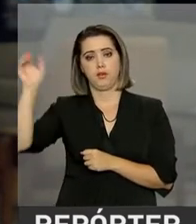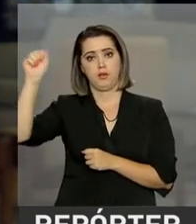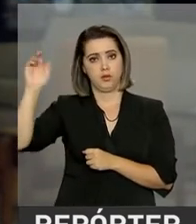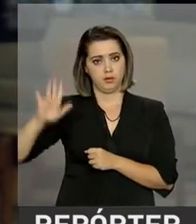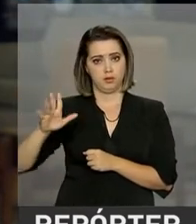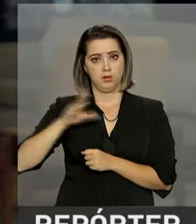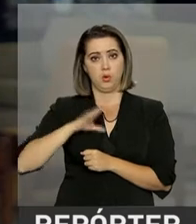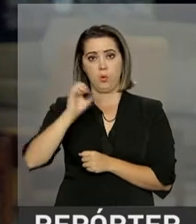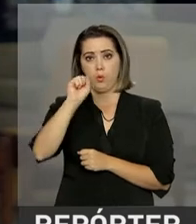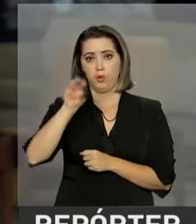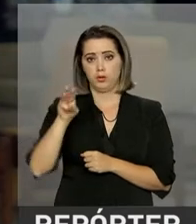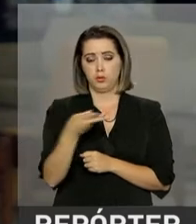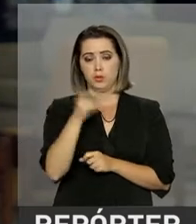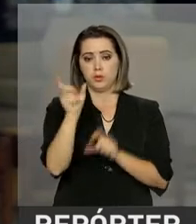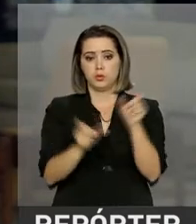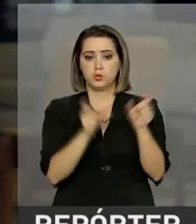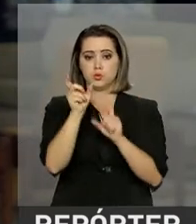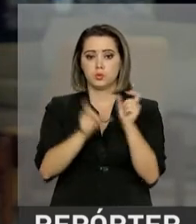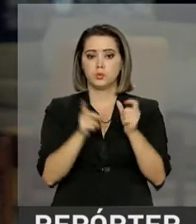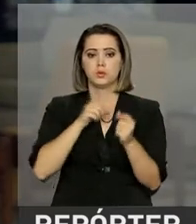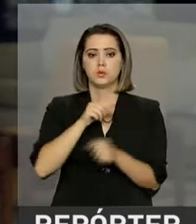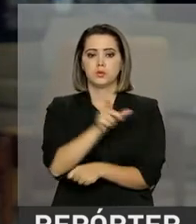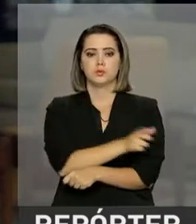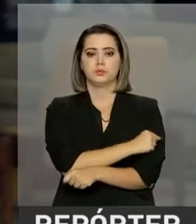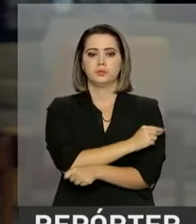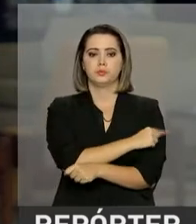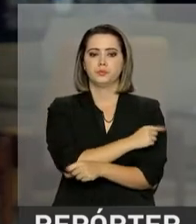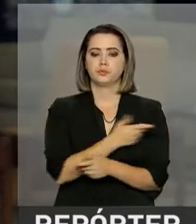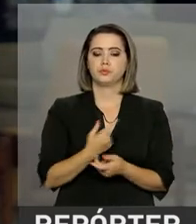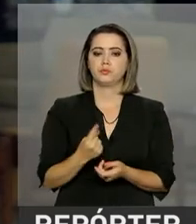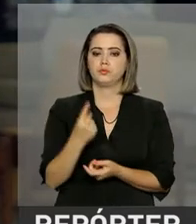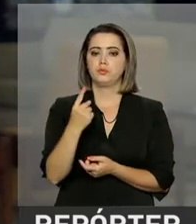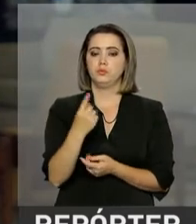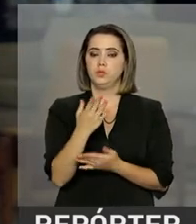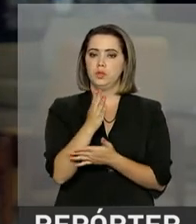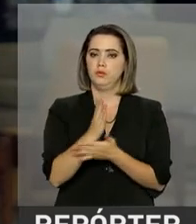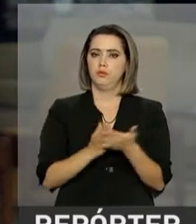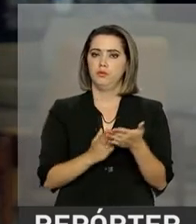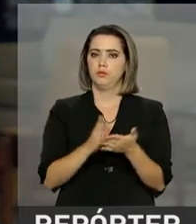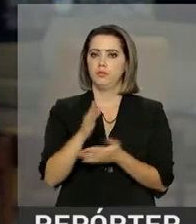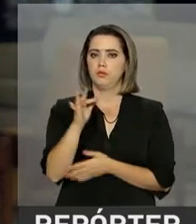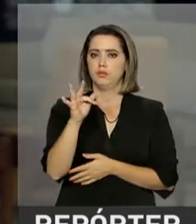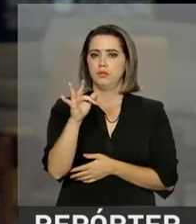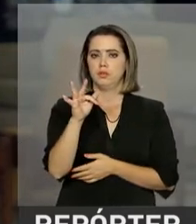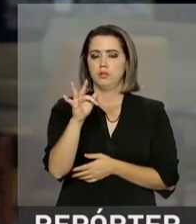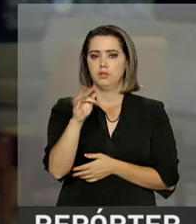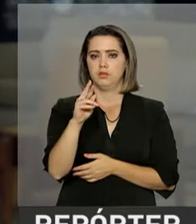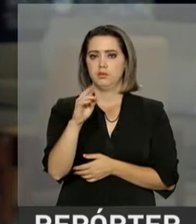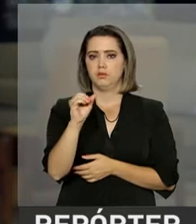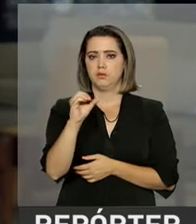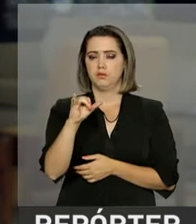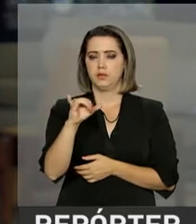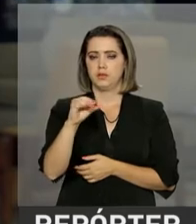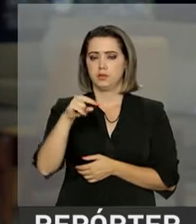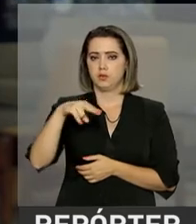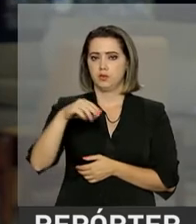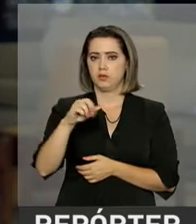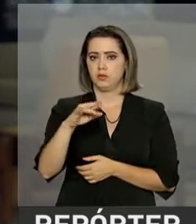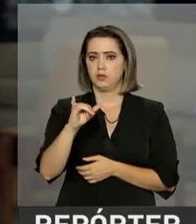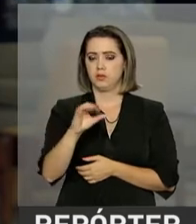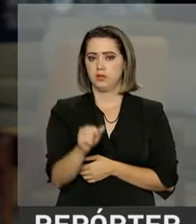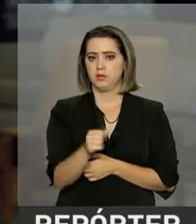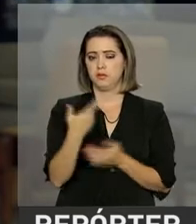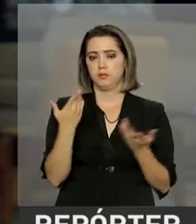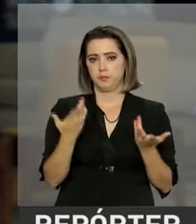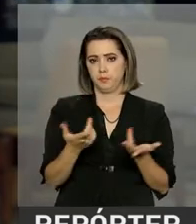de pessoas foram imunizadas com a dose e vá fracionada da vacina contra a febre amarela segundo o